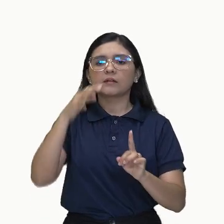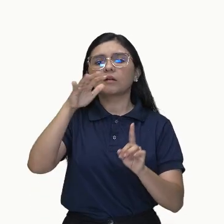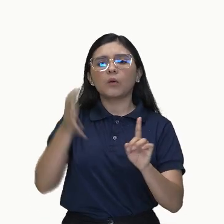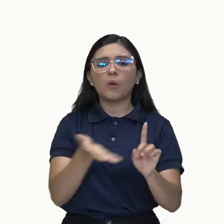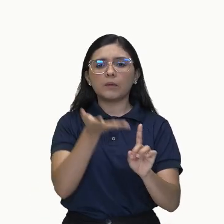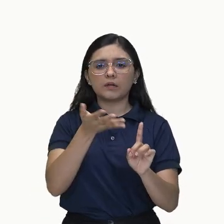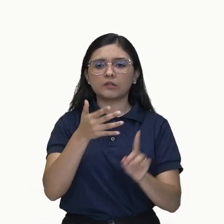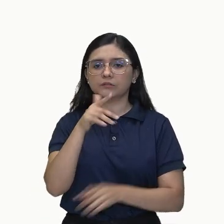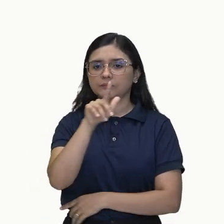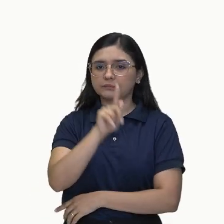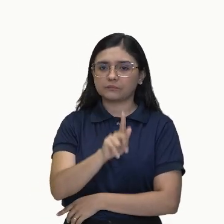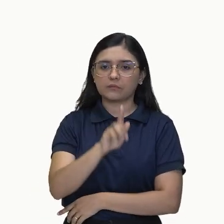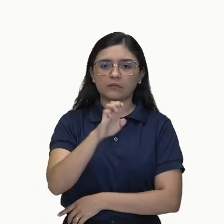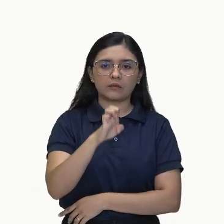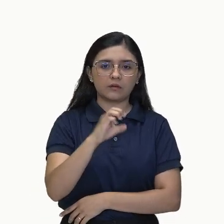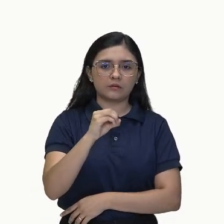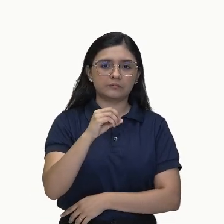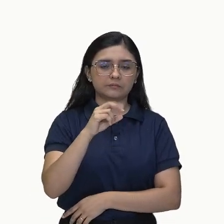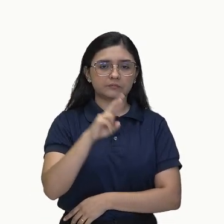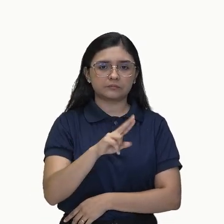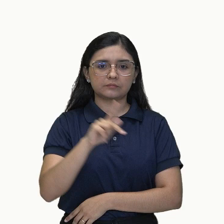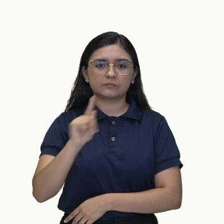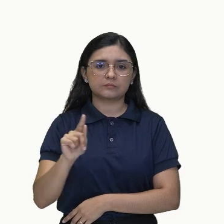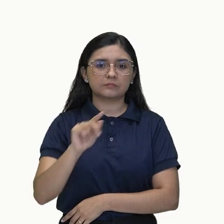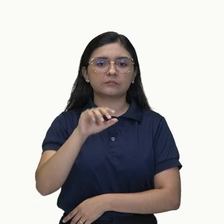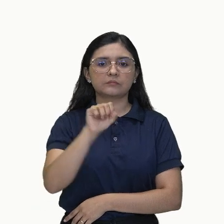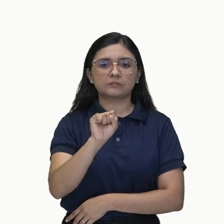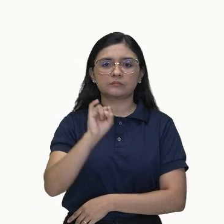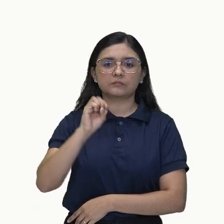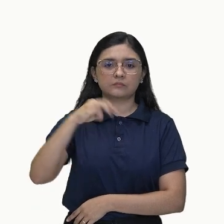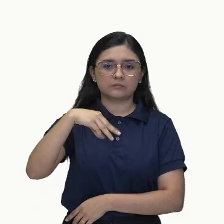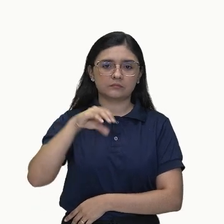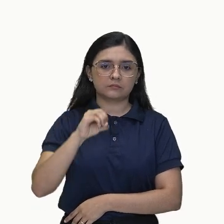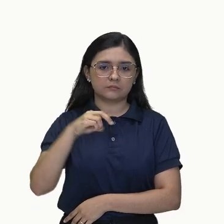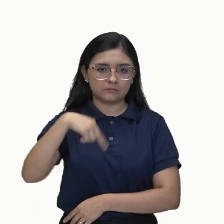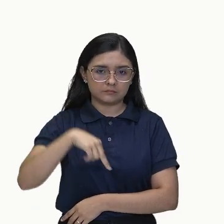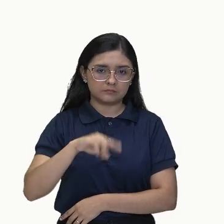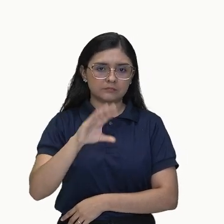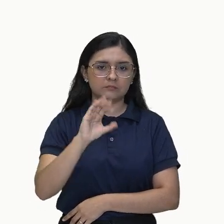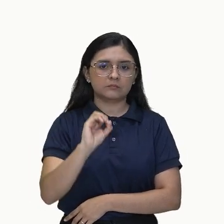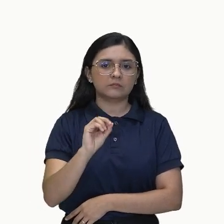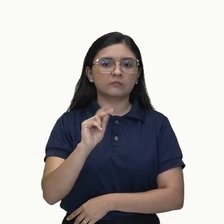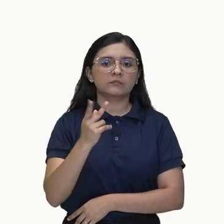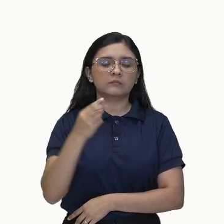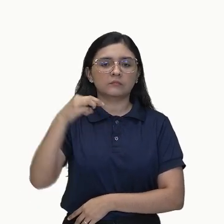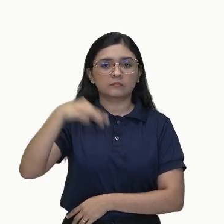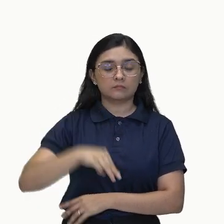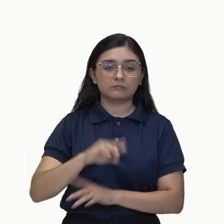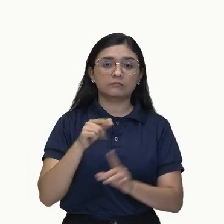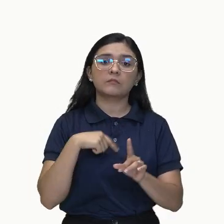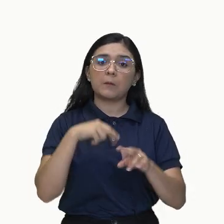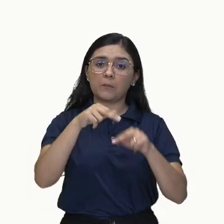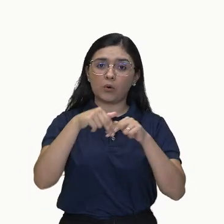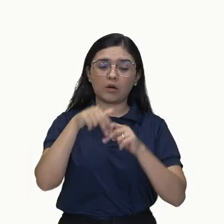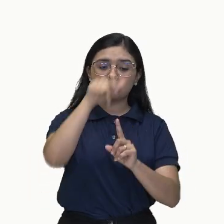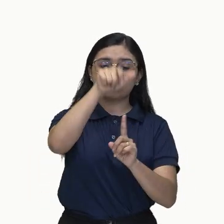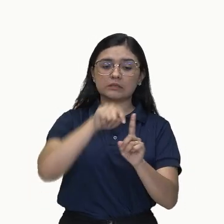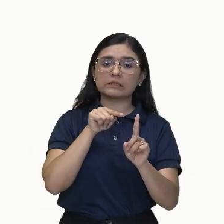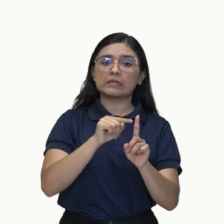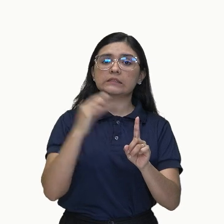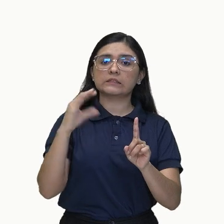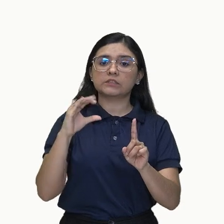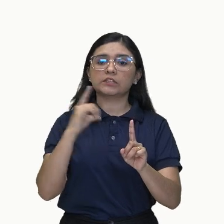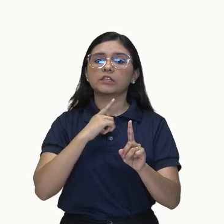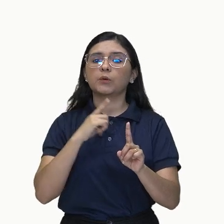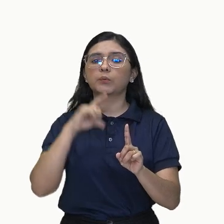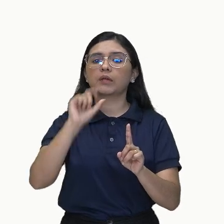Ohm. Vejam que no decorrer das aulas nós vamos estudar também, graças a esse cientista, nós